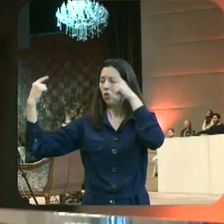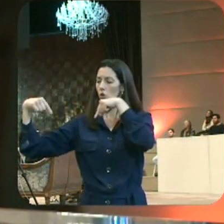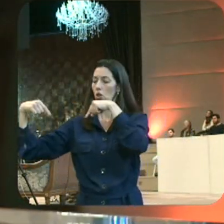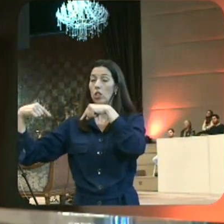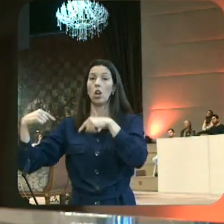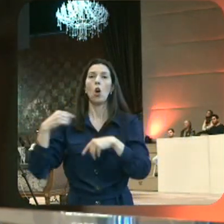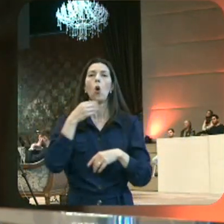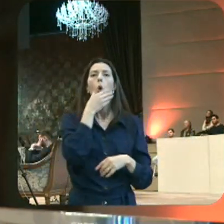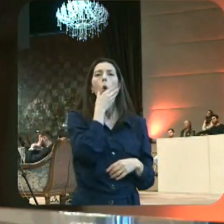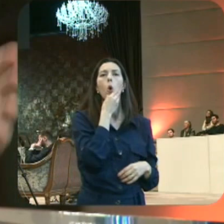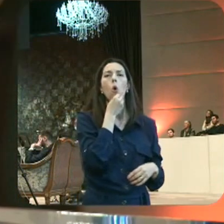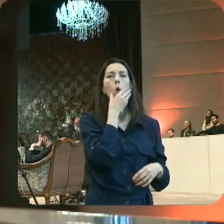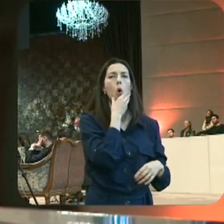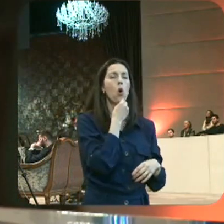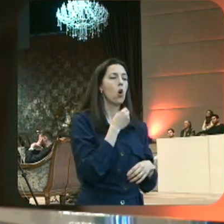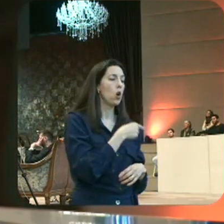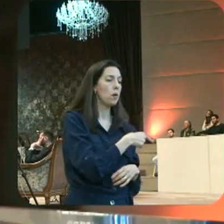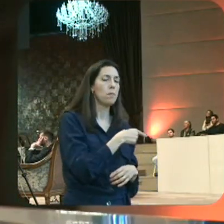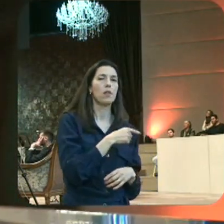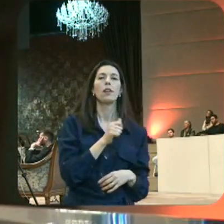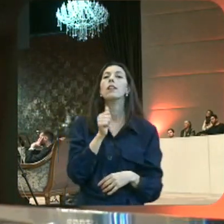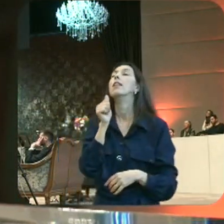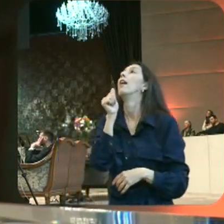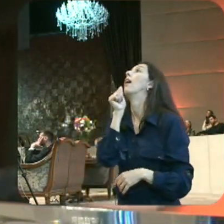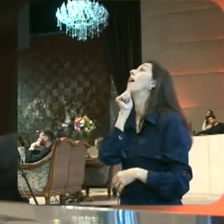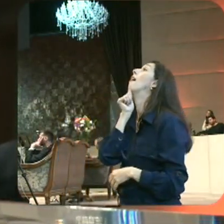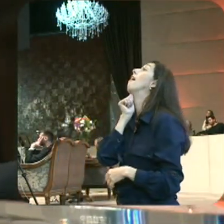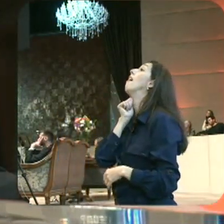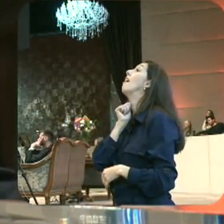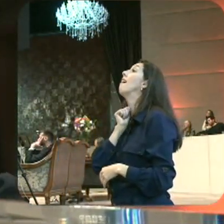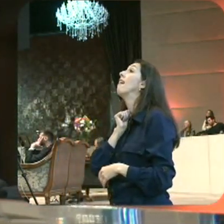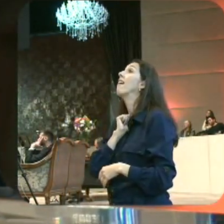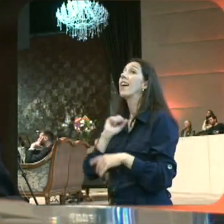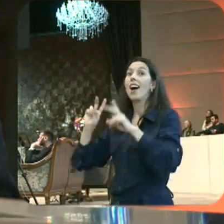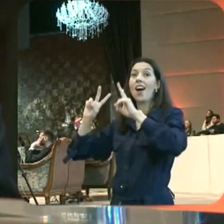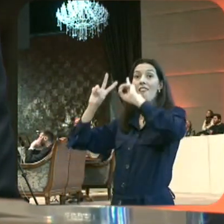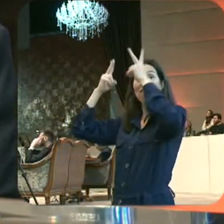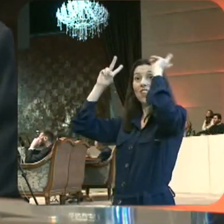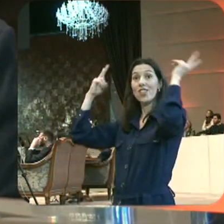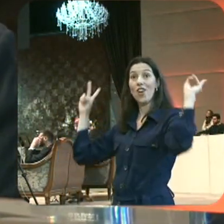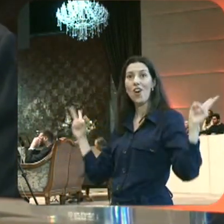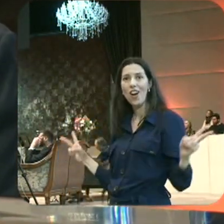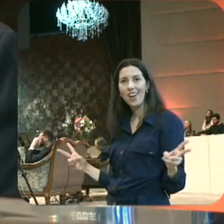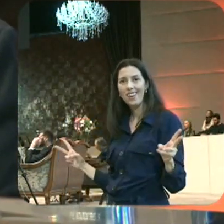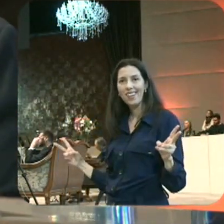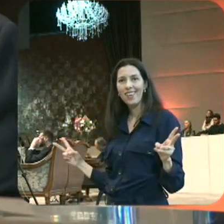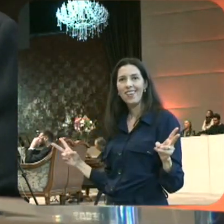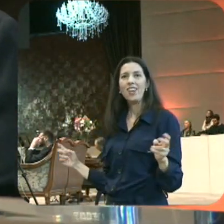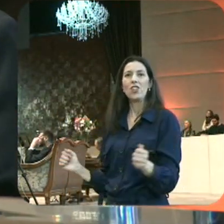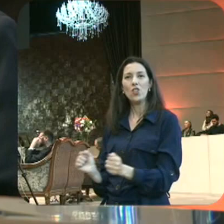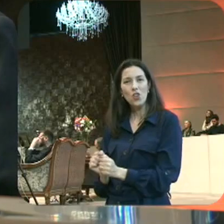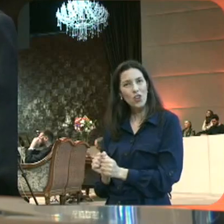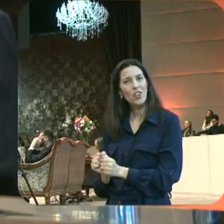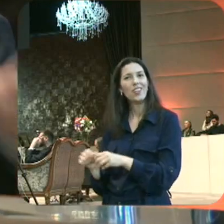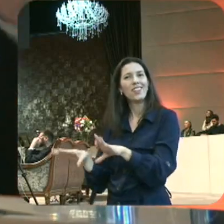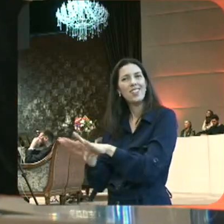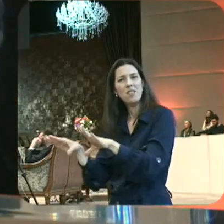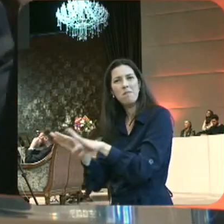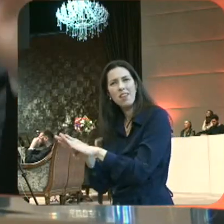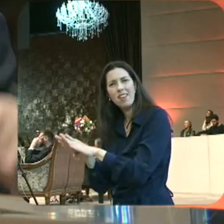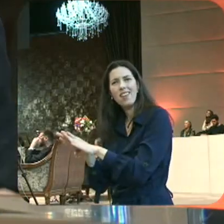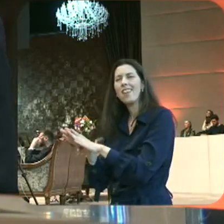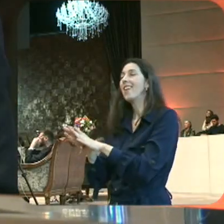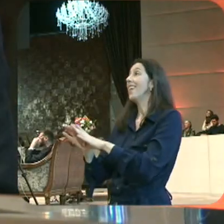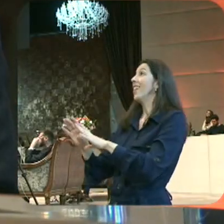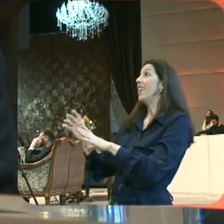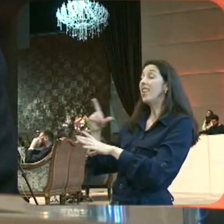Acã começou a festejar a vitória, porque Acã participou da festa da vitória. E a festa da vitória foi um culto